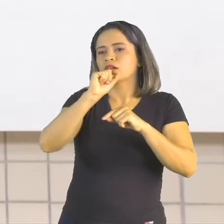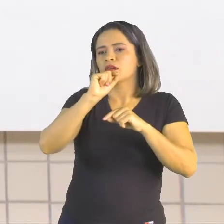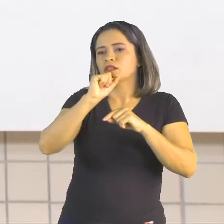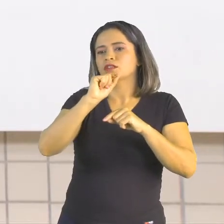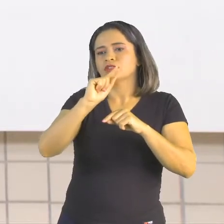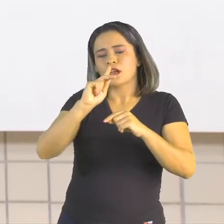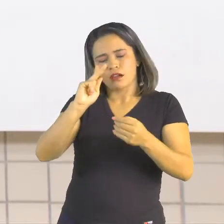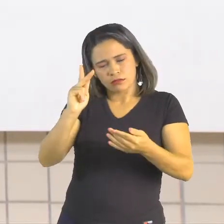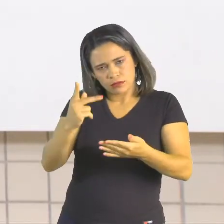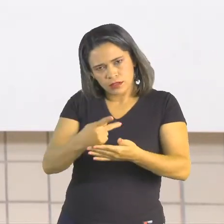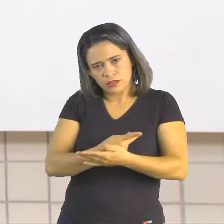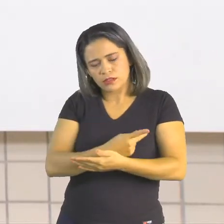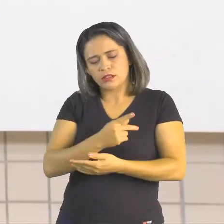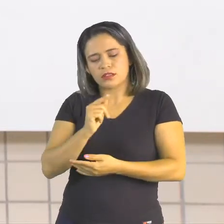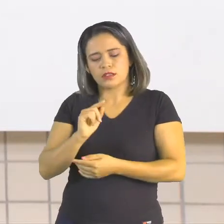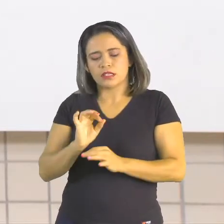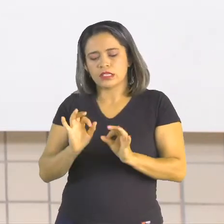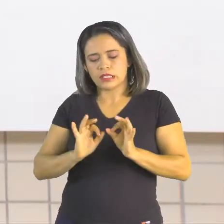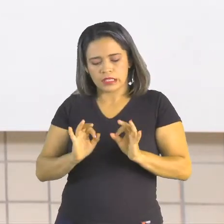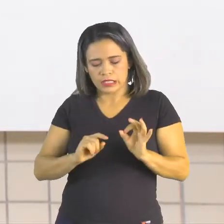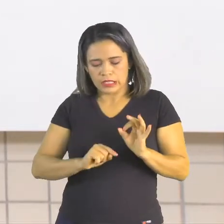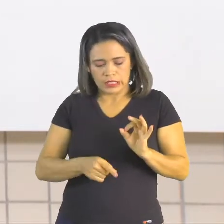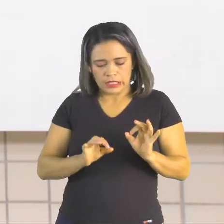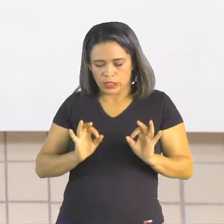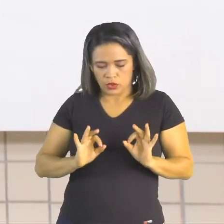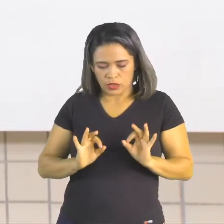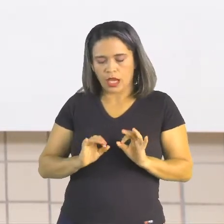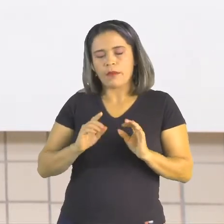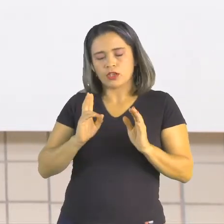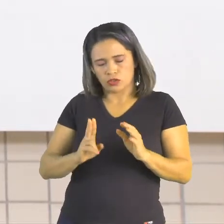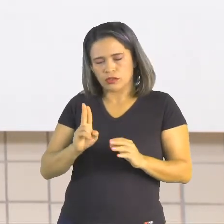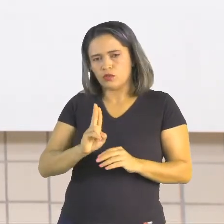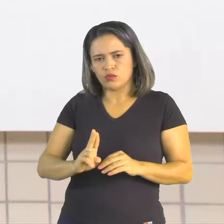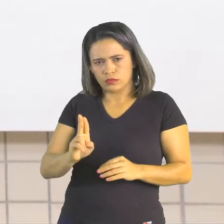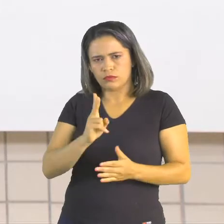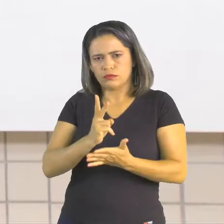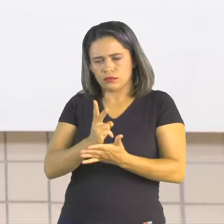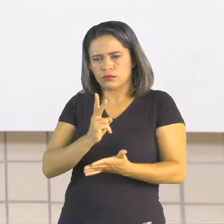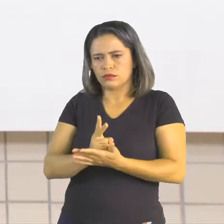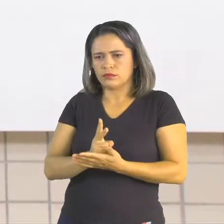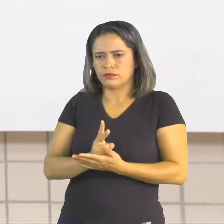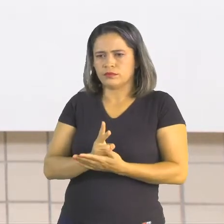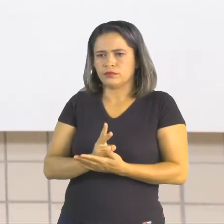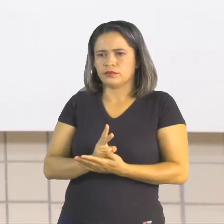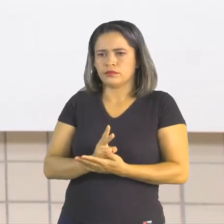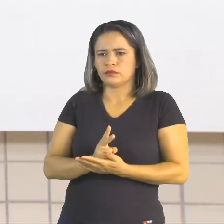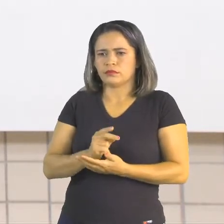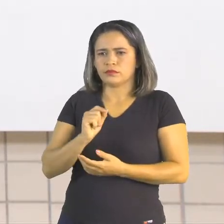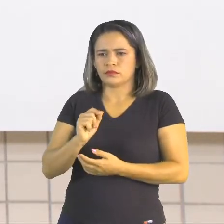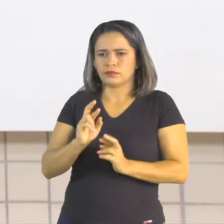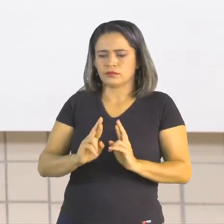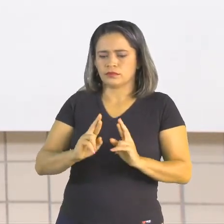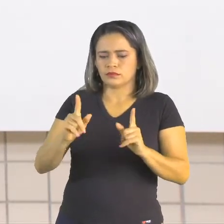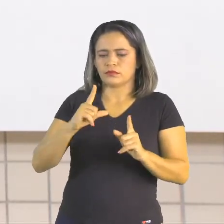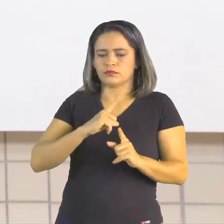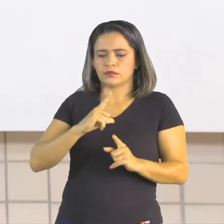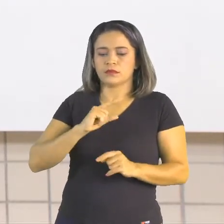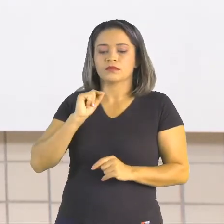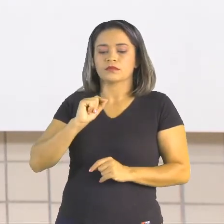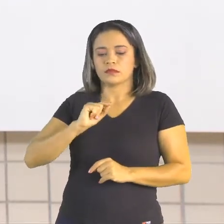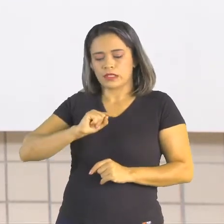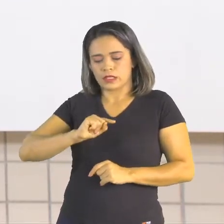aconteceria mesmo se não tivesse a vírgula. Então, o principal aqui de diferente que eu estou tendo é a vírgula, que ela